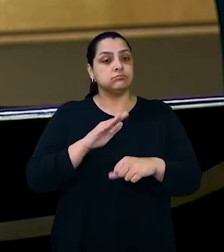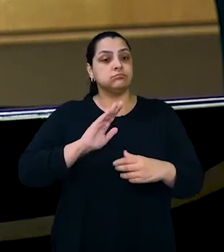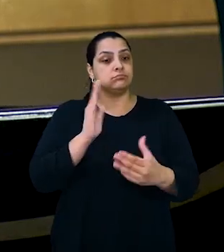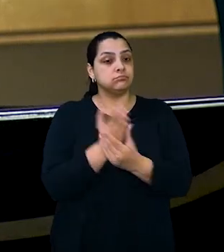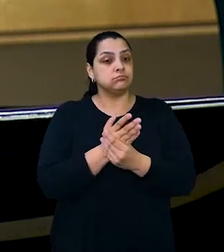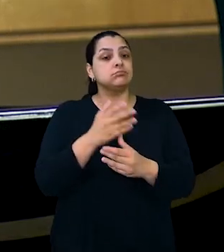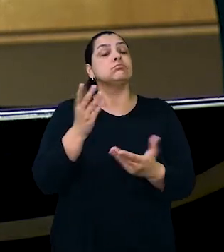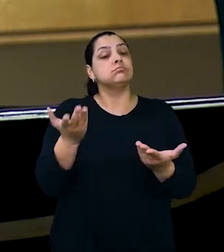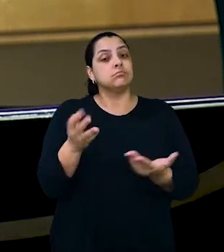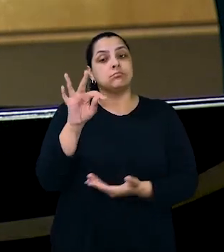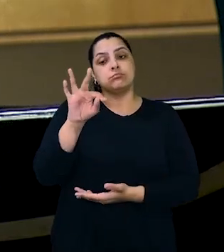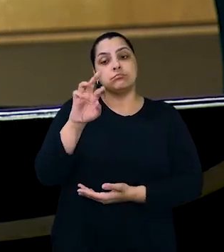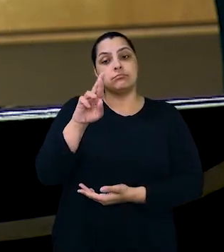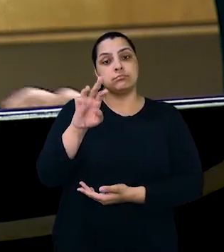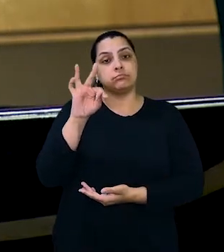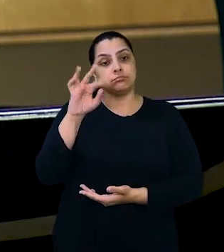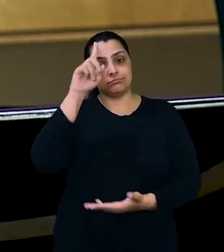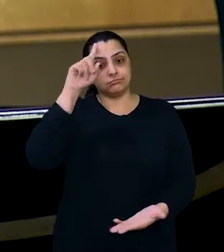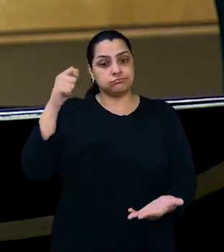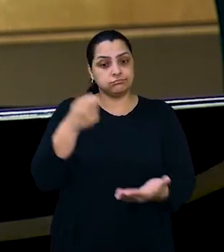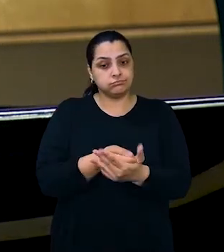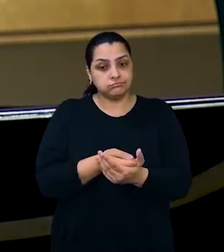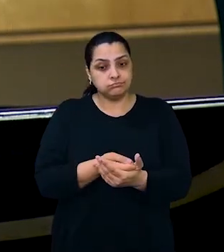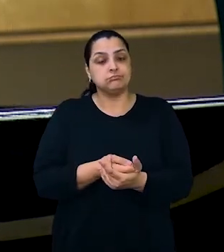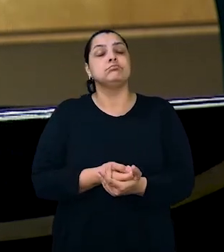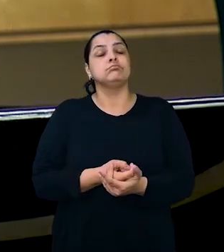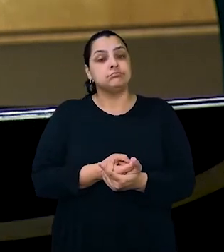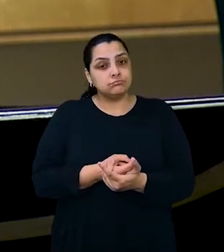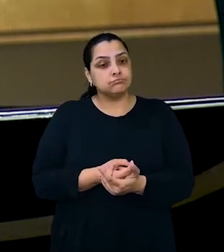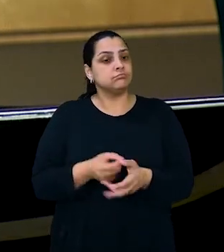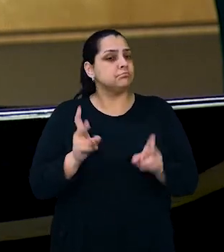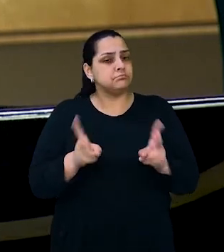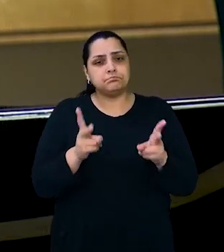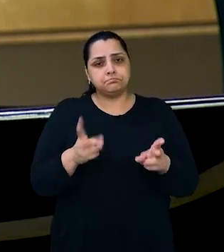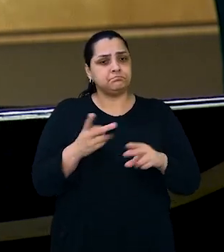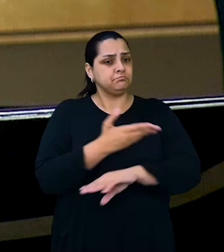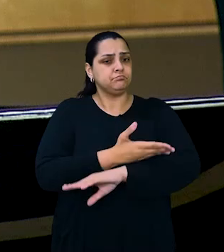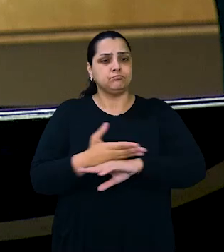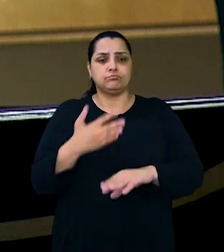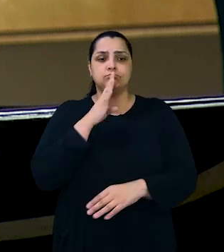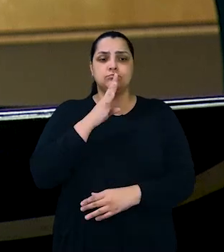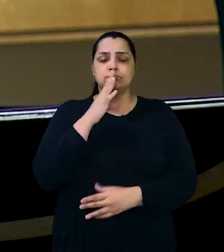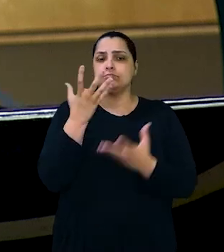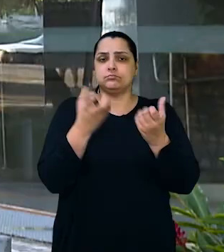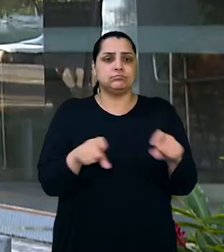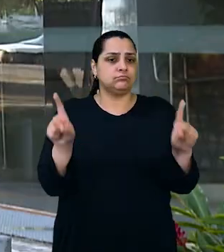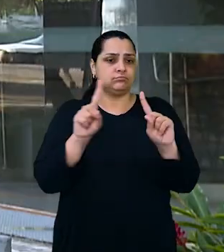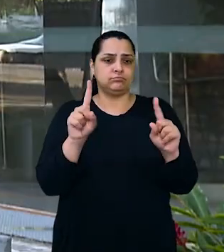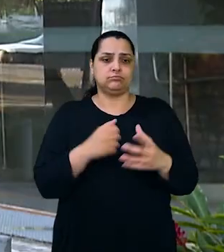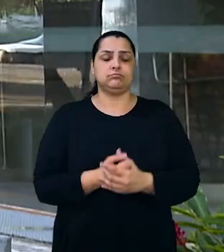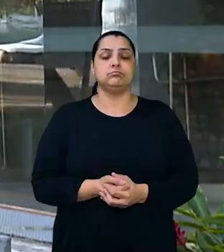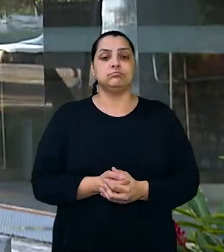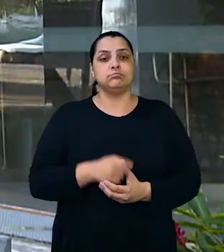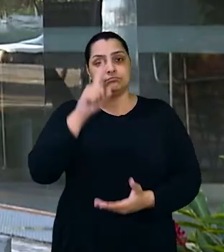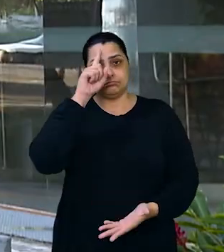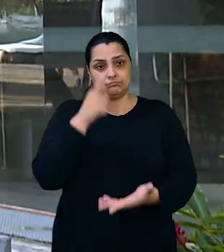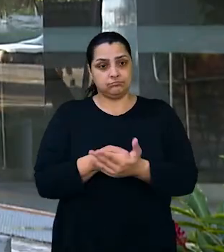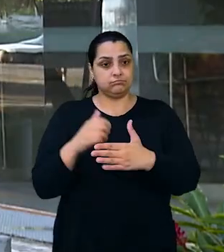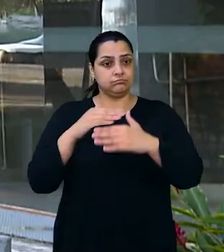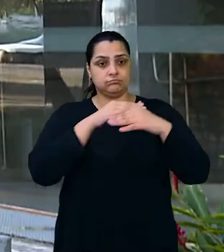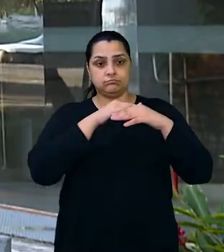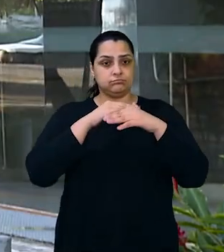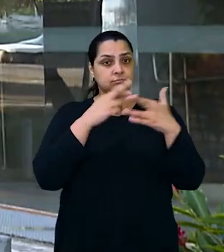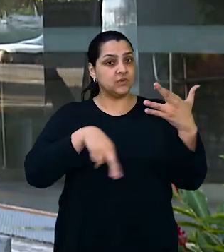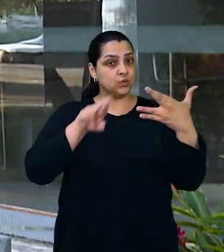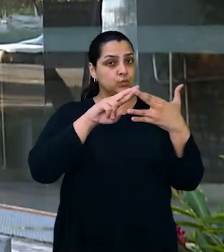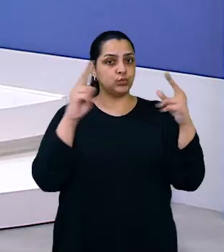fundamental. O Tribunal Regional, portanto, decidiu com o costumeiro acerto, conheço e nego o provimento ao recurso. A decisão foi unânime.